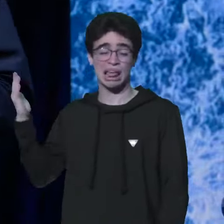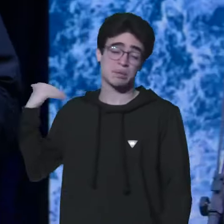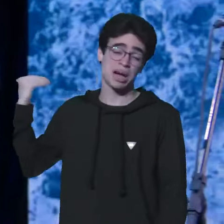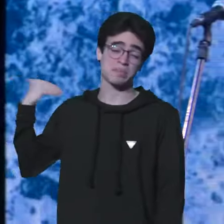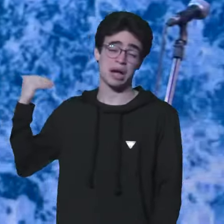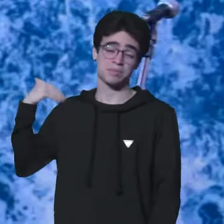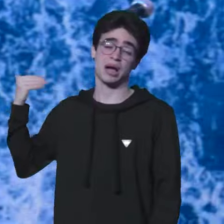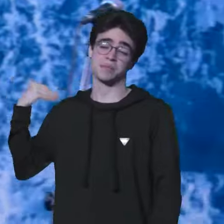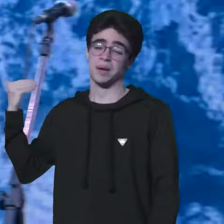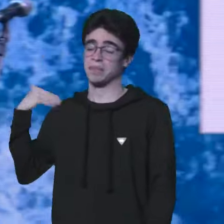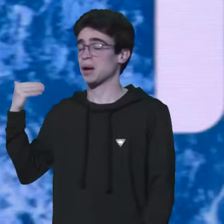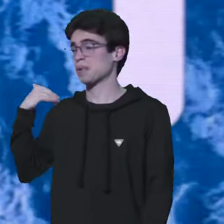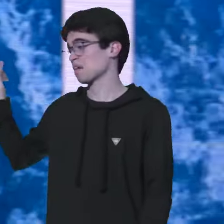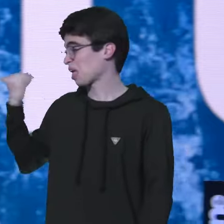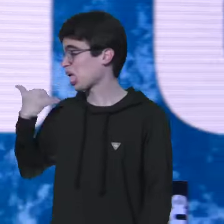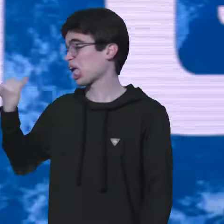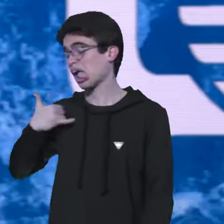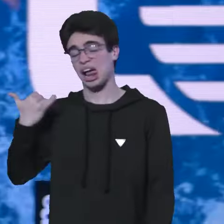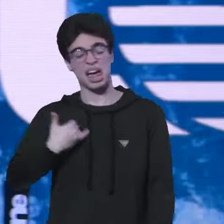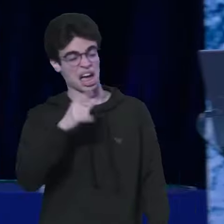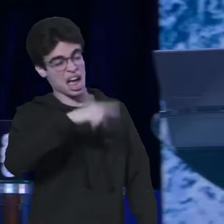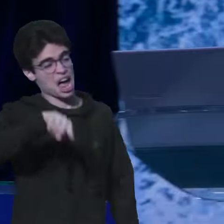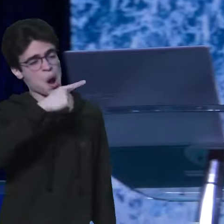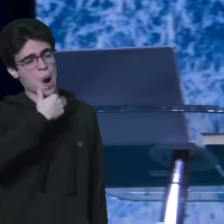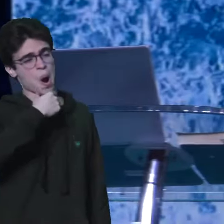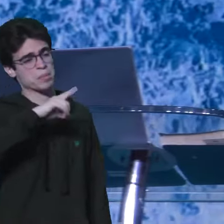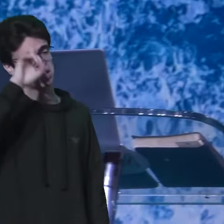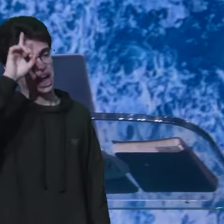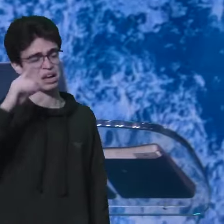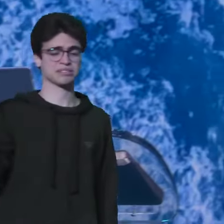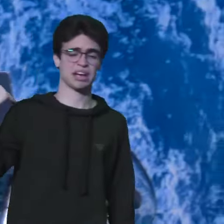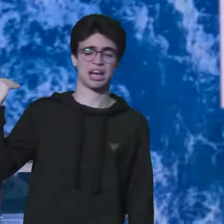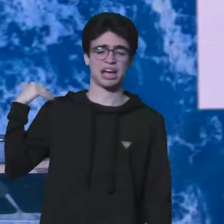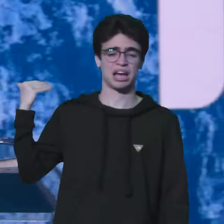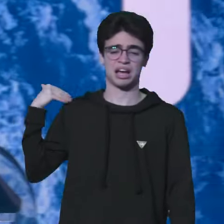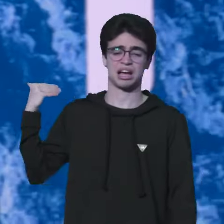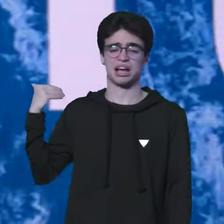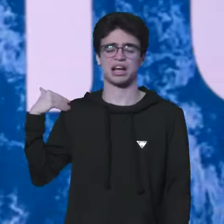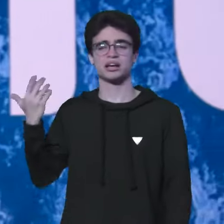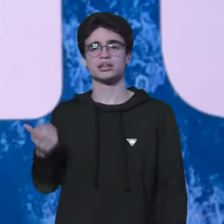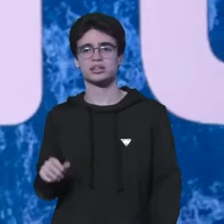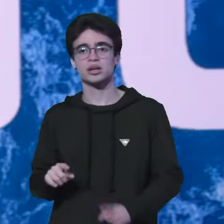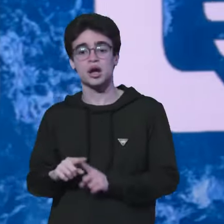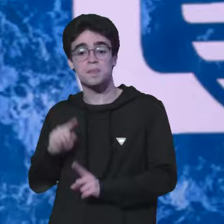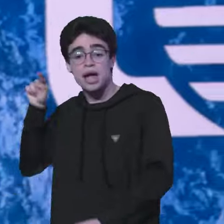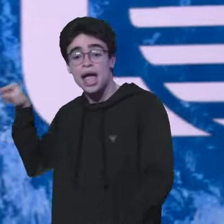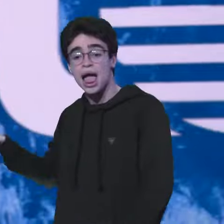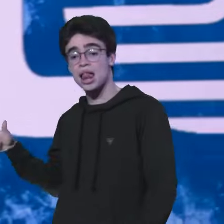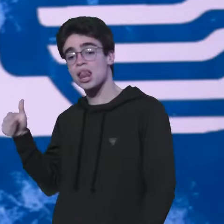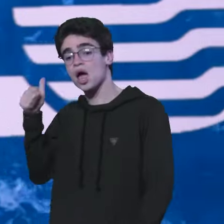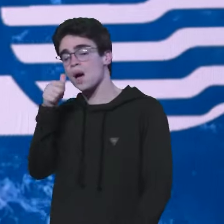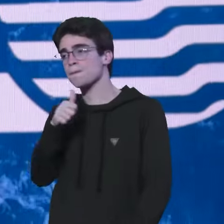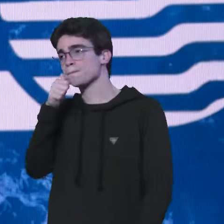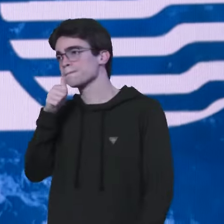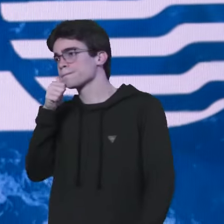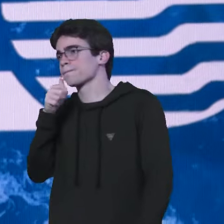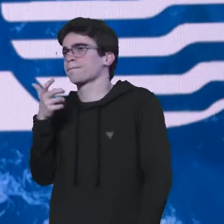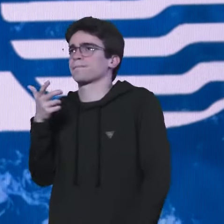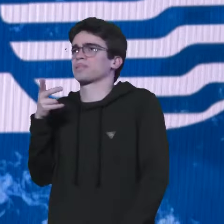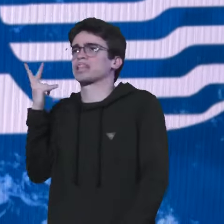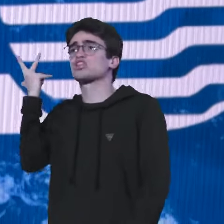ouvido deles e falando: olha, esses são os homens de Deus. Só que não era uma mulher que estava num